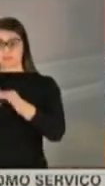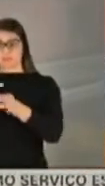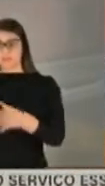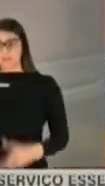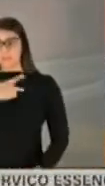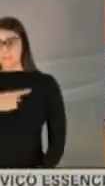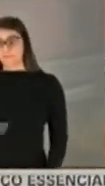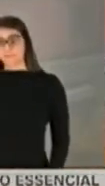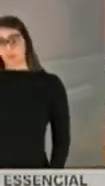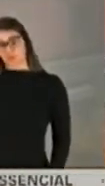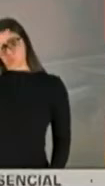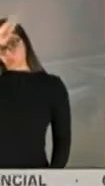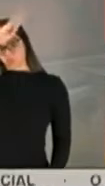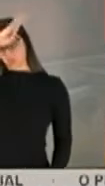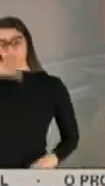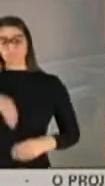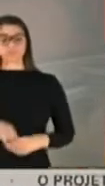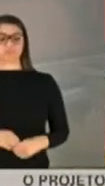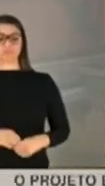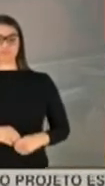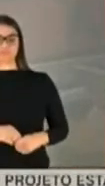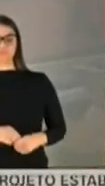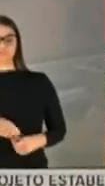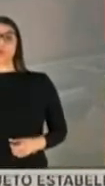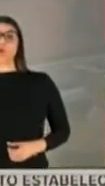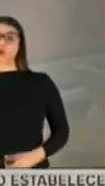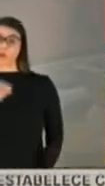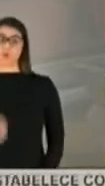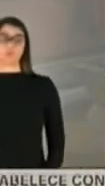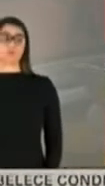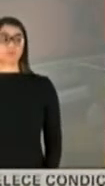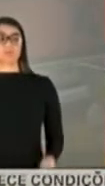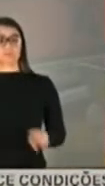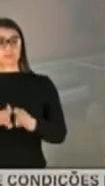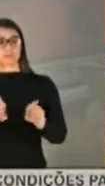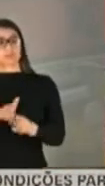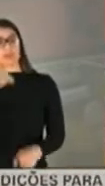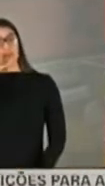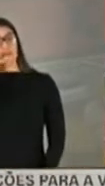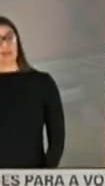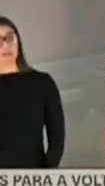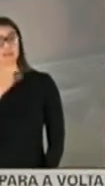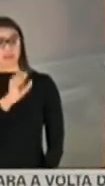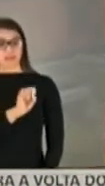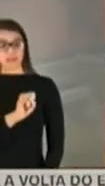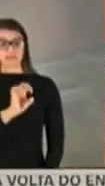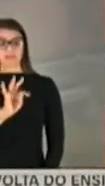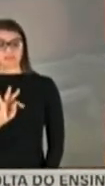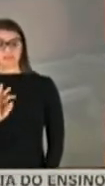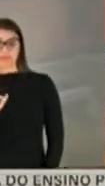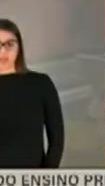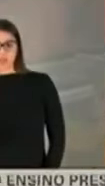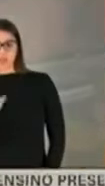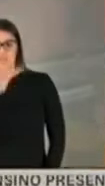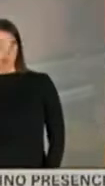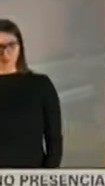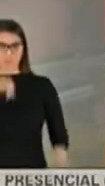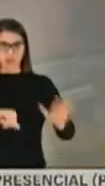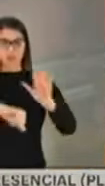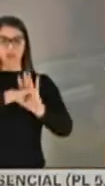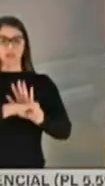Bolsonaro. Ele também posta as ligações telefônicas de um ministro do STF para um criminoso condenado em segunda